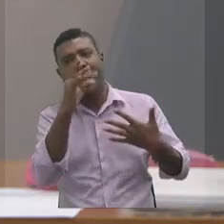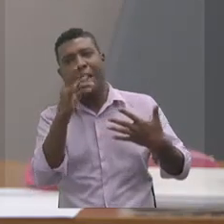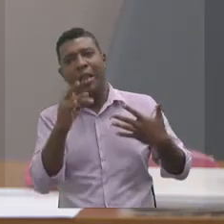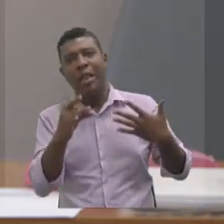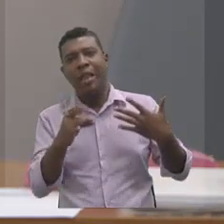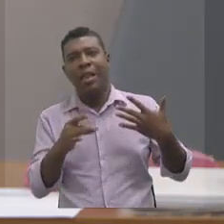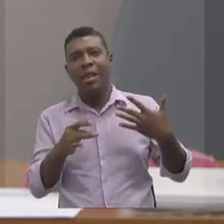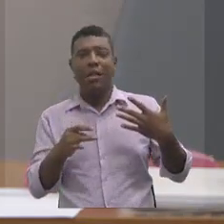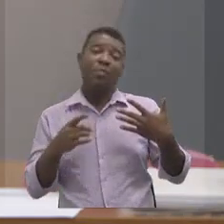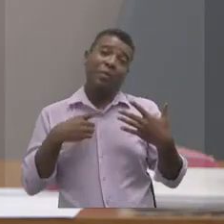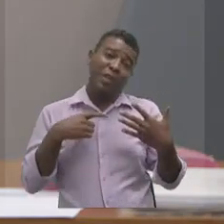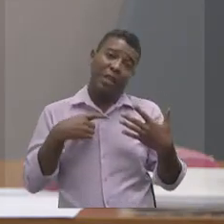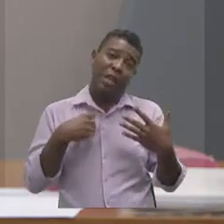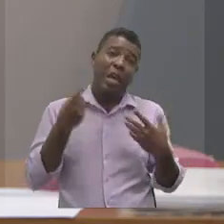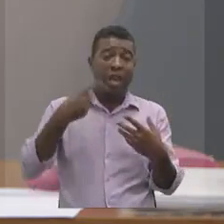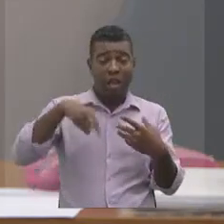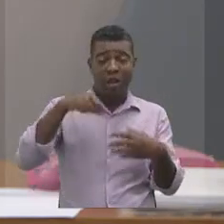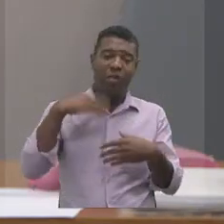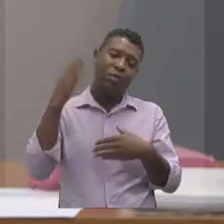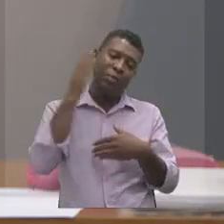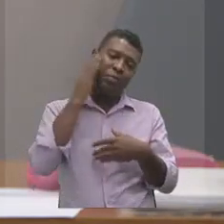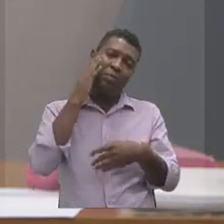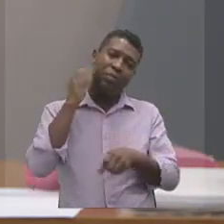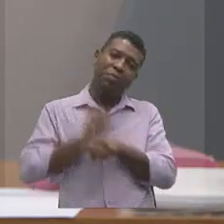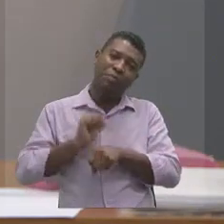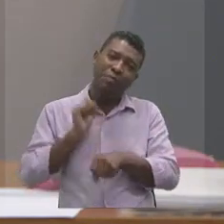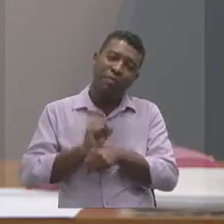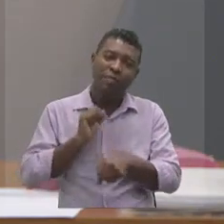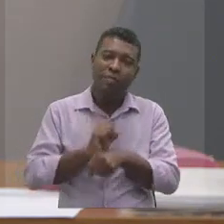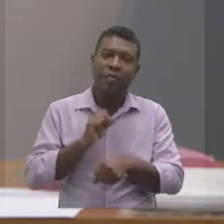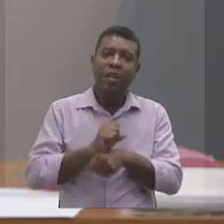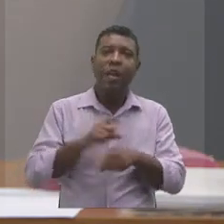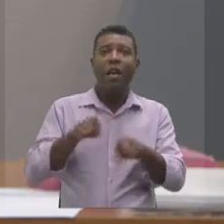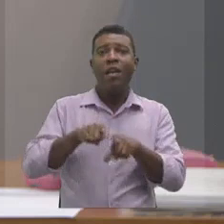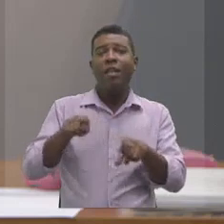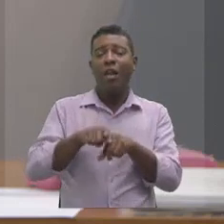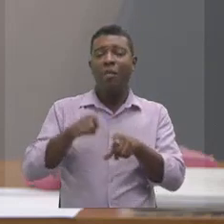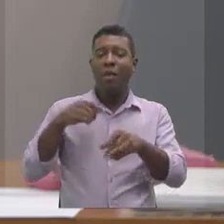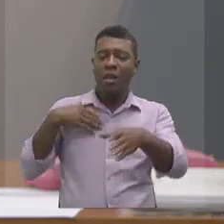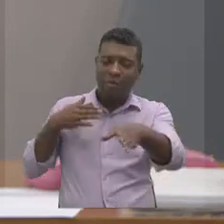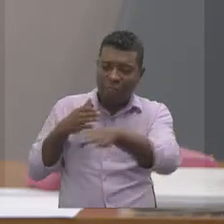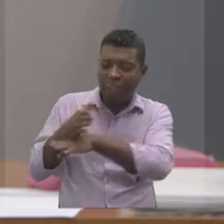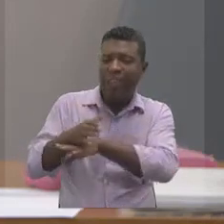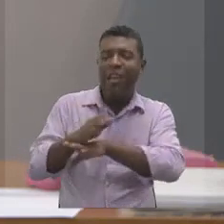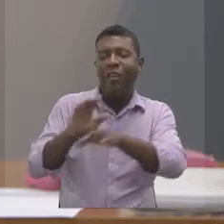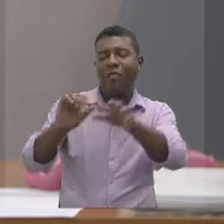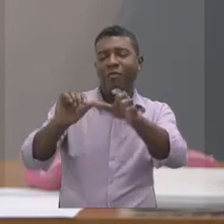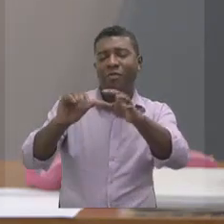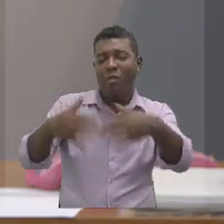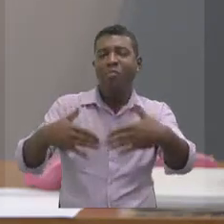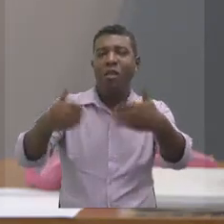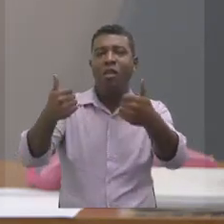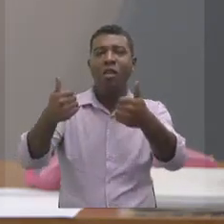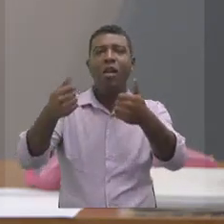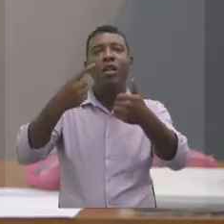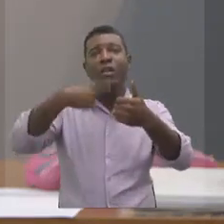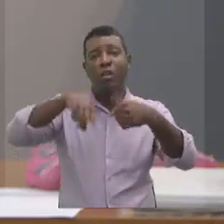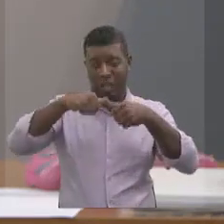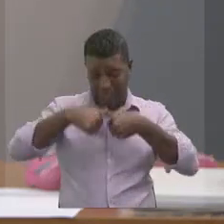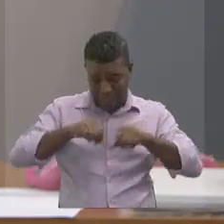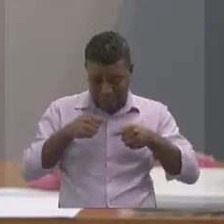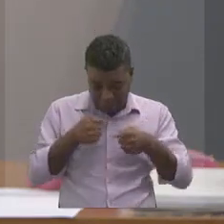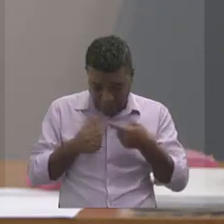né É Esse empreendimento né e as intervenções advindas dele então a gente tem trabalhado em concluir isso então